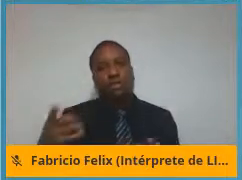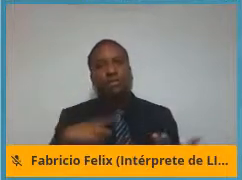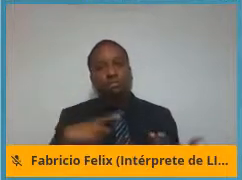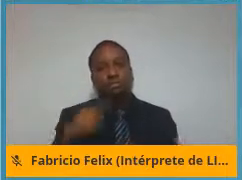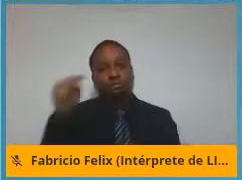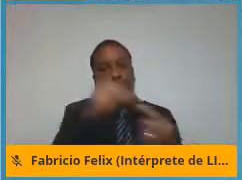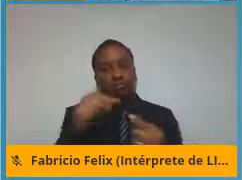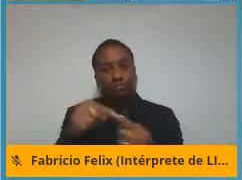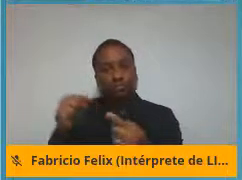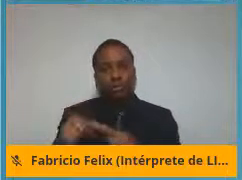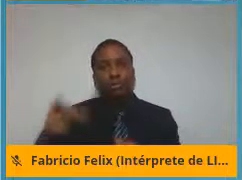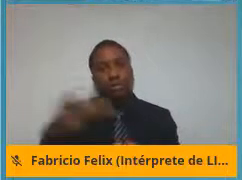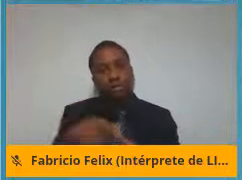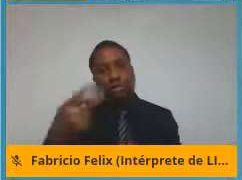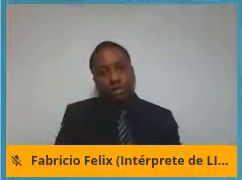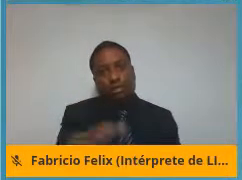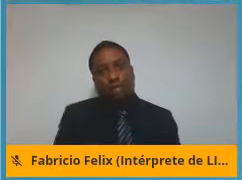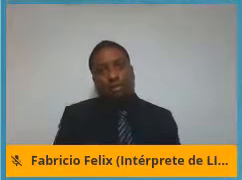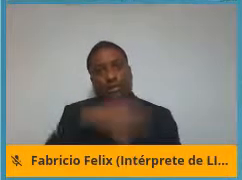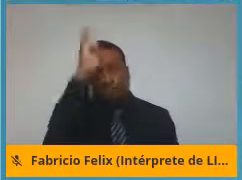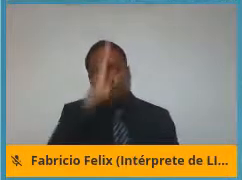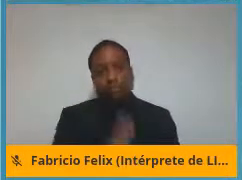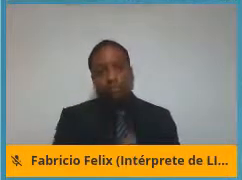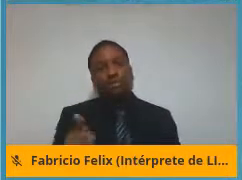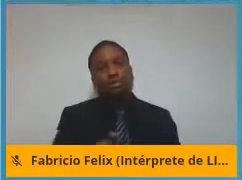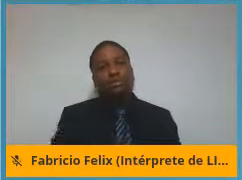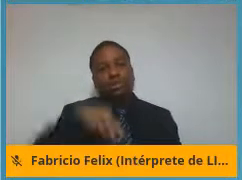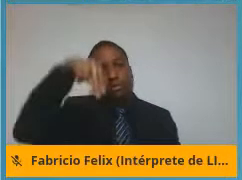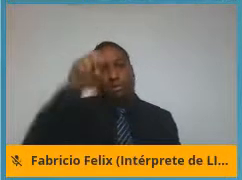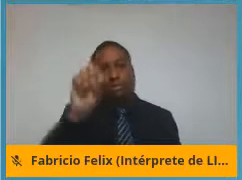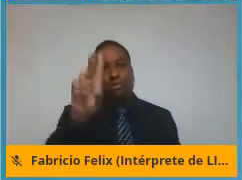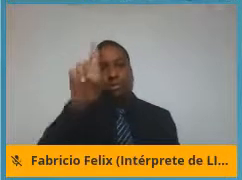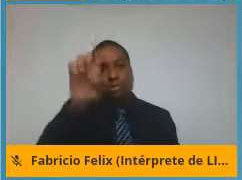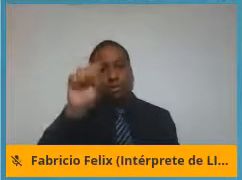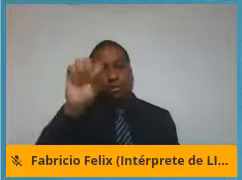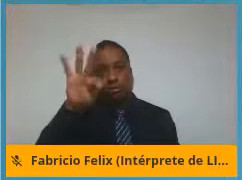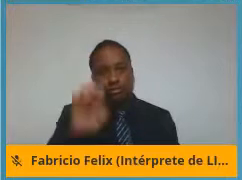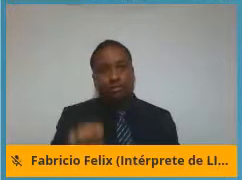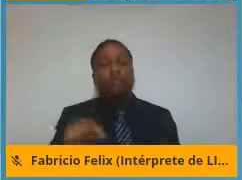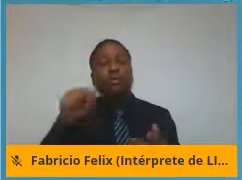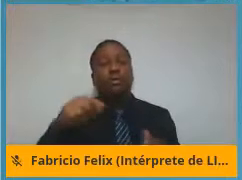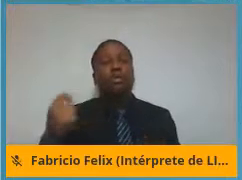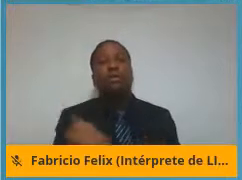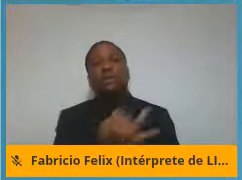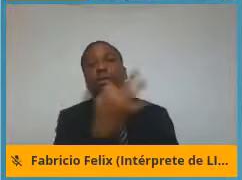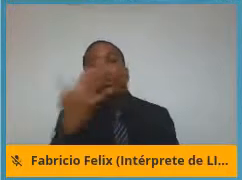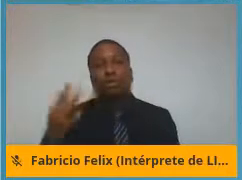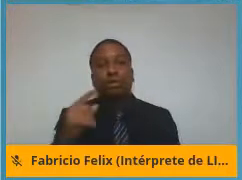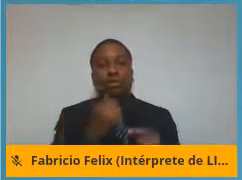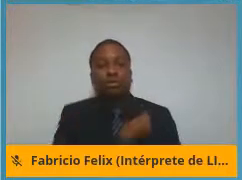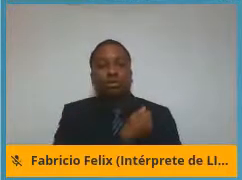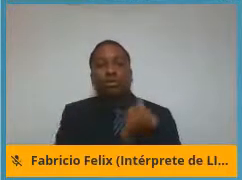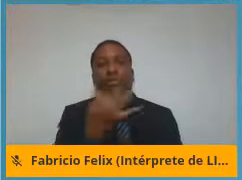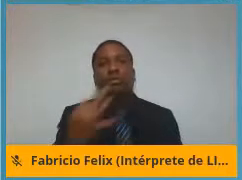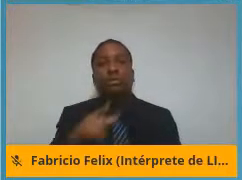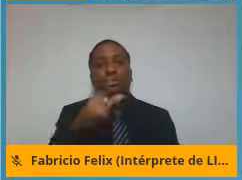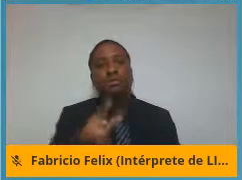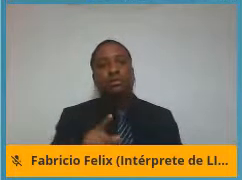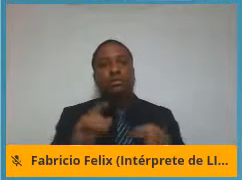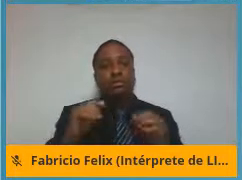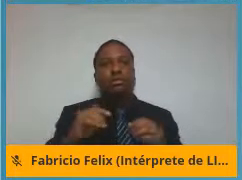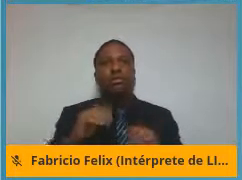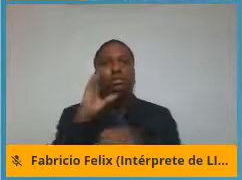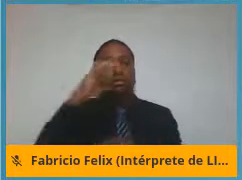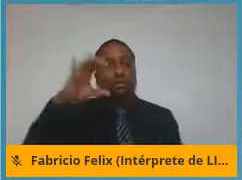Nordeste, no caso do Brasil. Bom, quais são os números que esses especialistas, né, do comitê indicam a gente